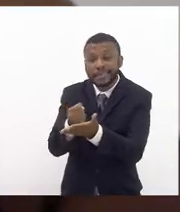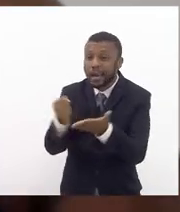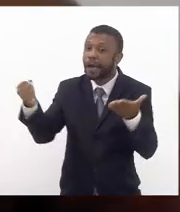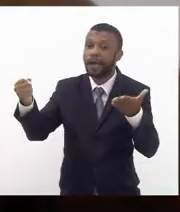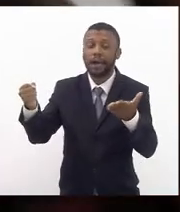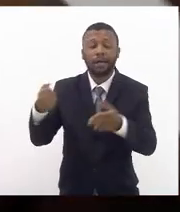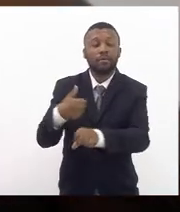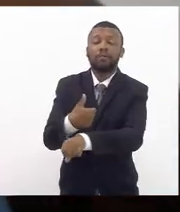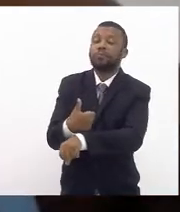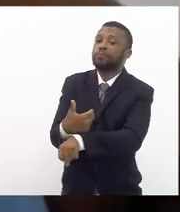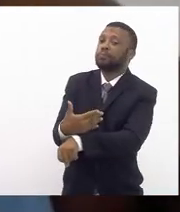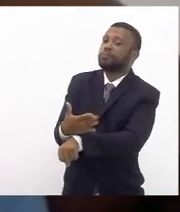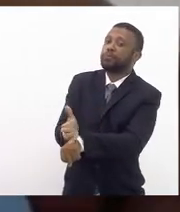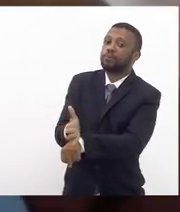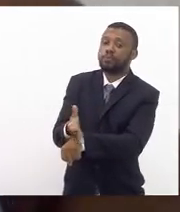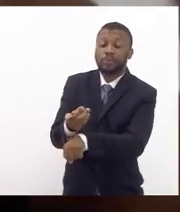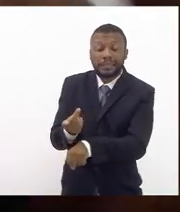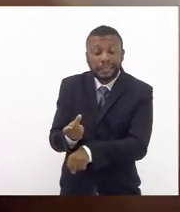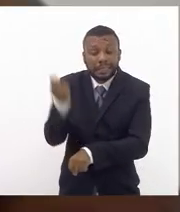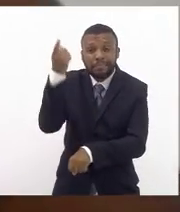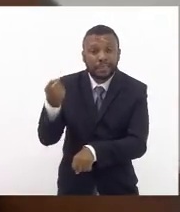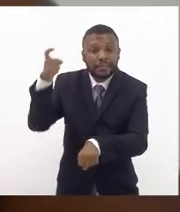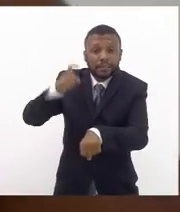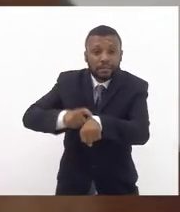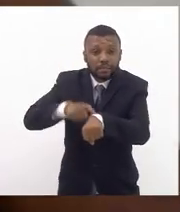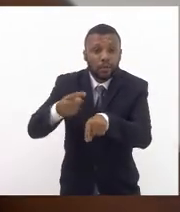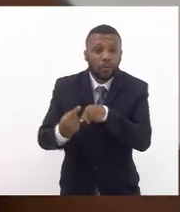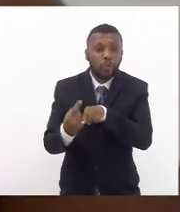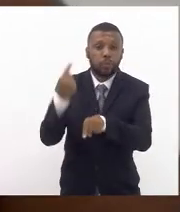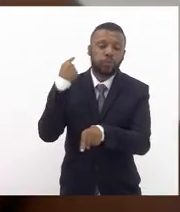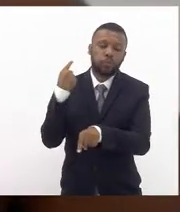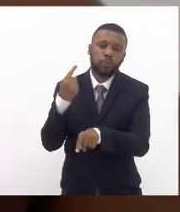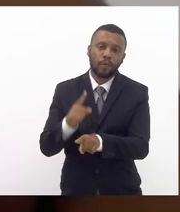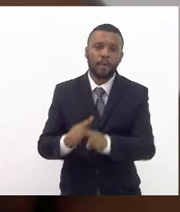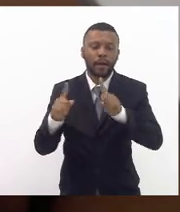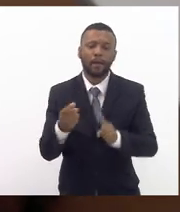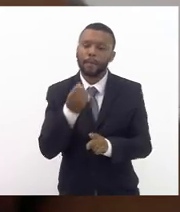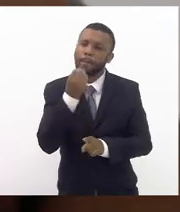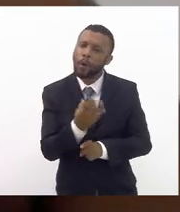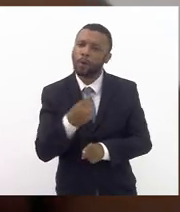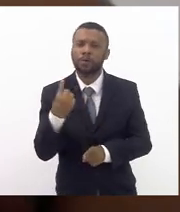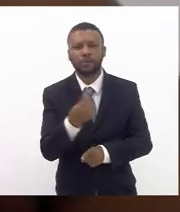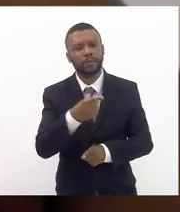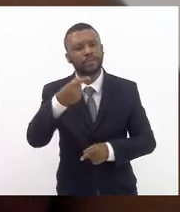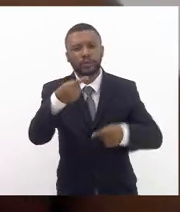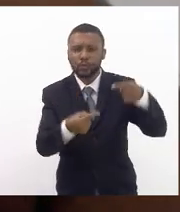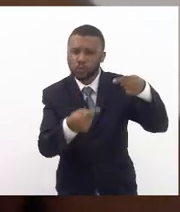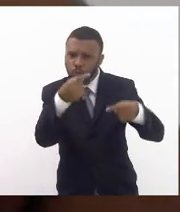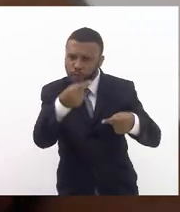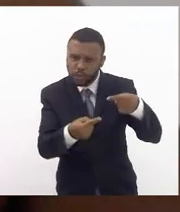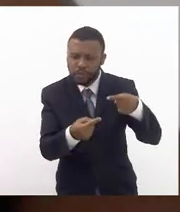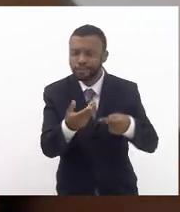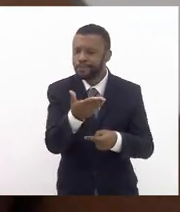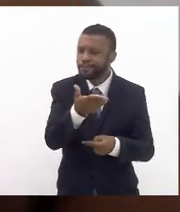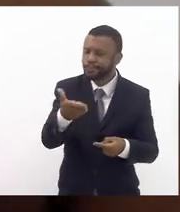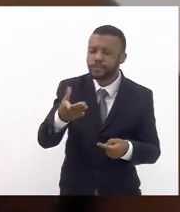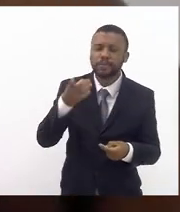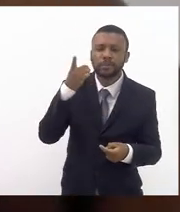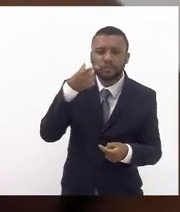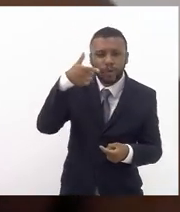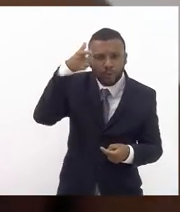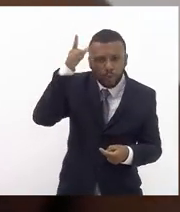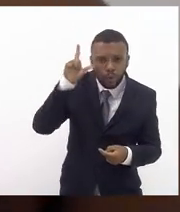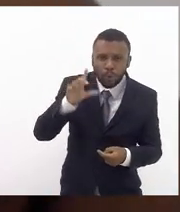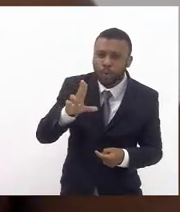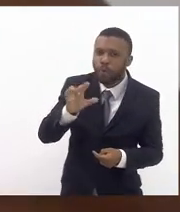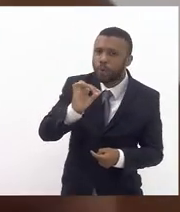o time deveria ter sido lá atrás. Mas que bom que a gente está discutindo, viu, deputado Luiz Paulo e demais deputados aqui,